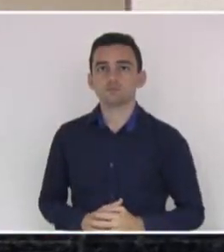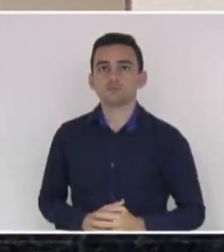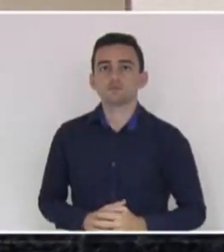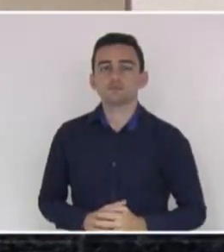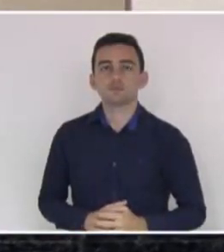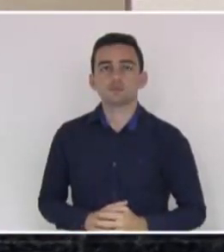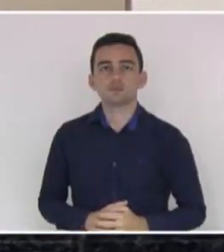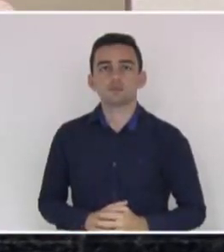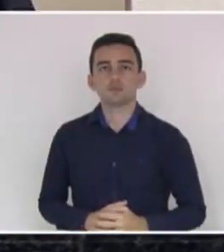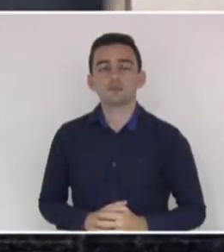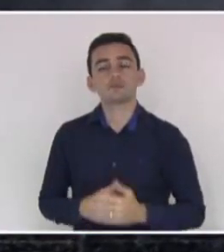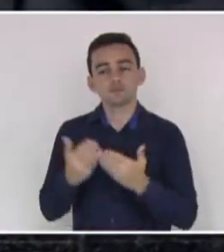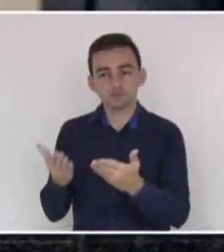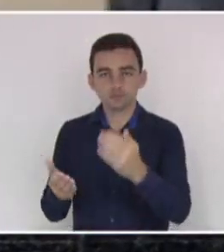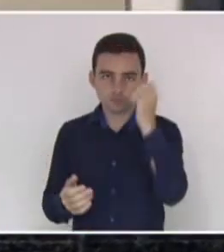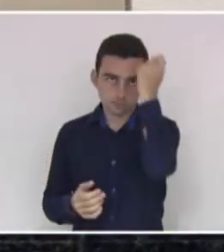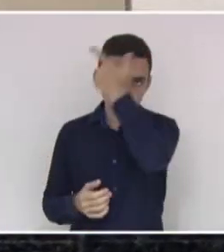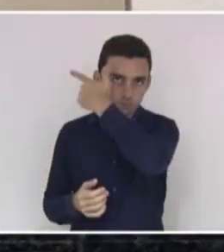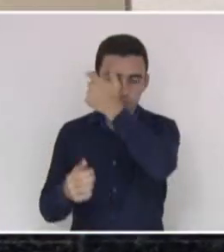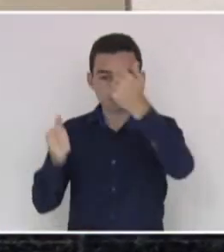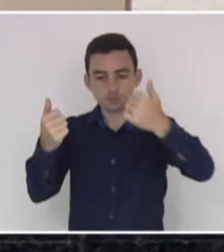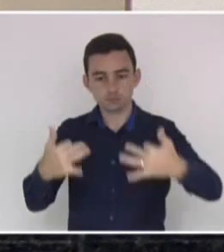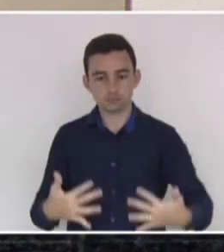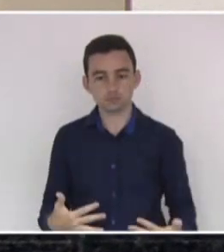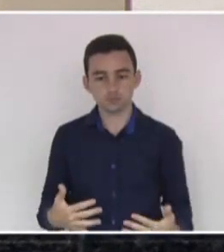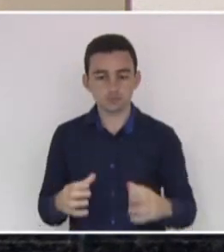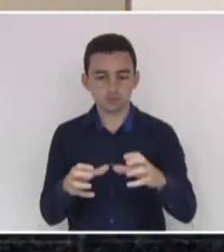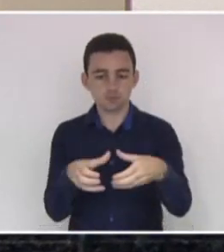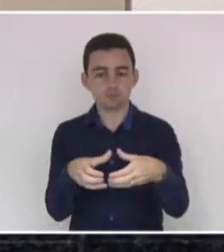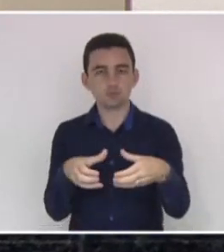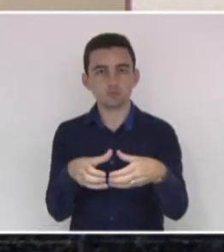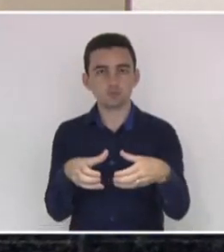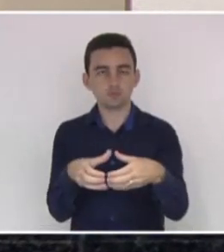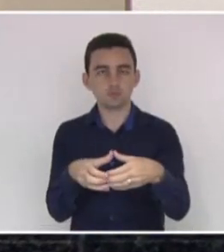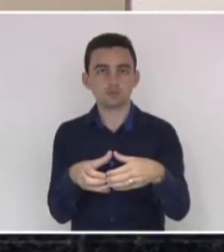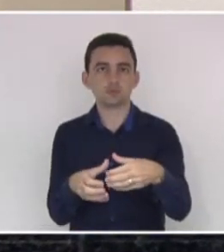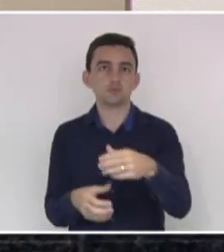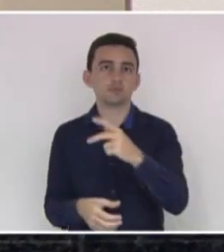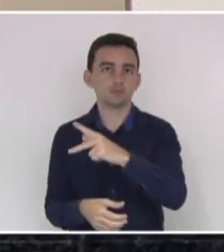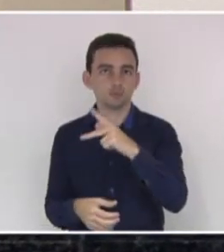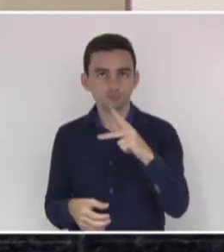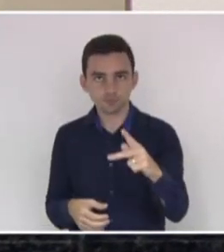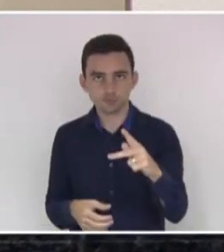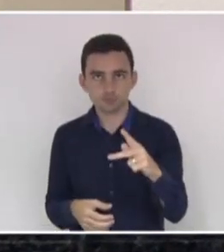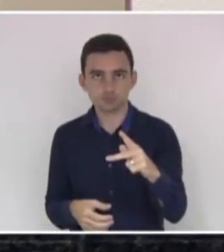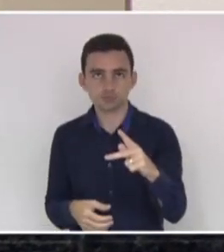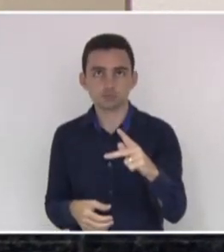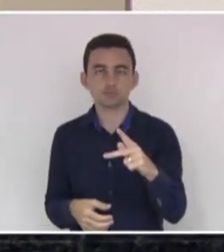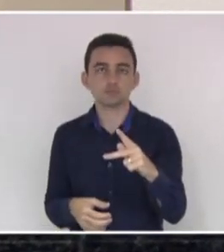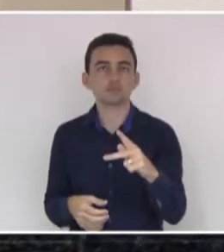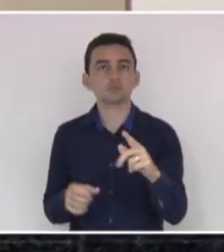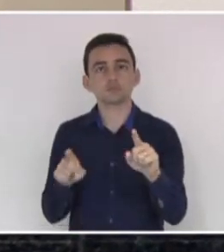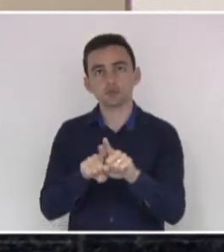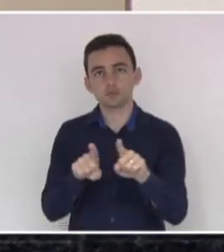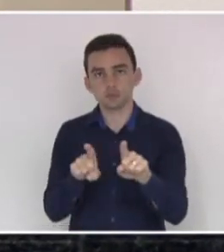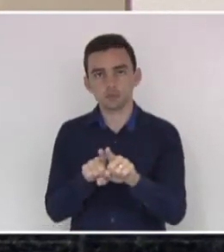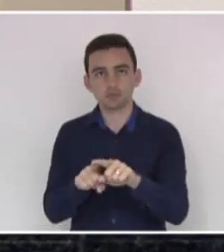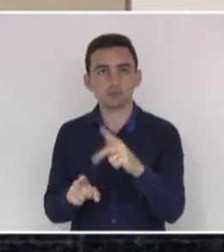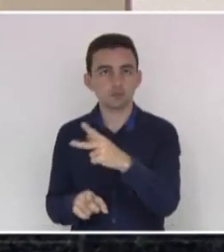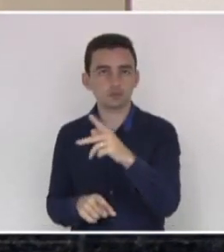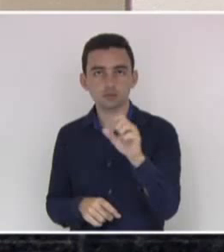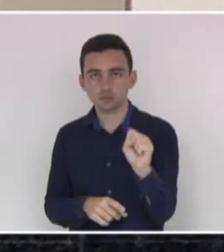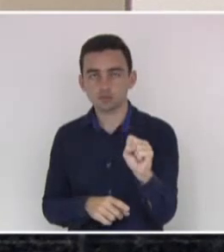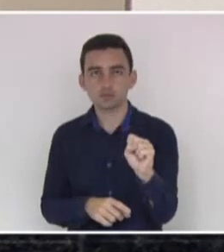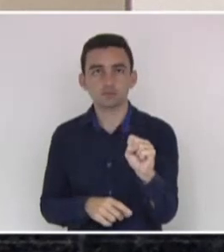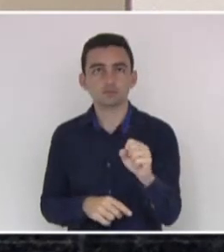Altair, que falou em nome do Bloco Parlamentar do Partido Progressista, o Partido da República e o Partido Social